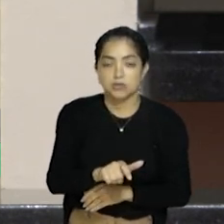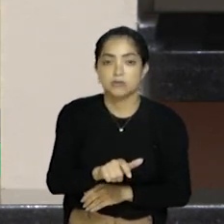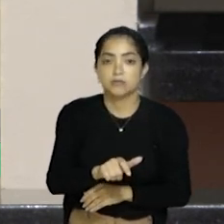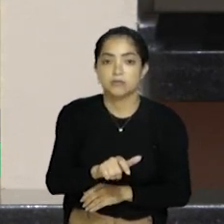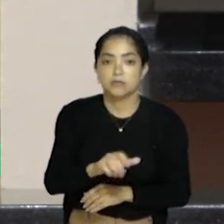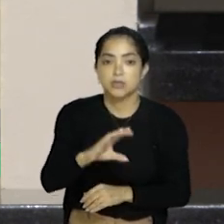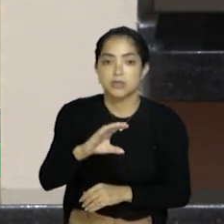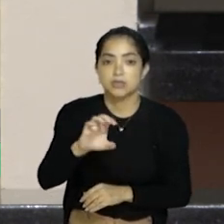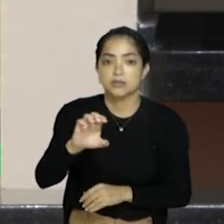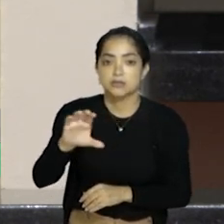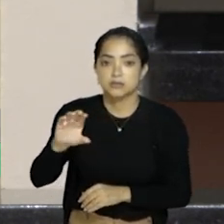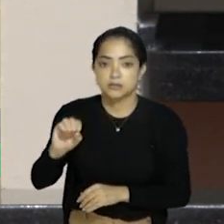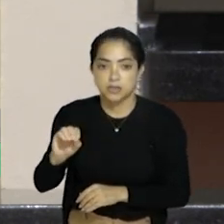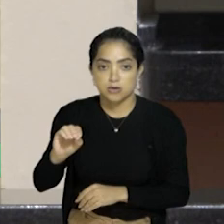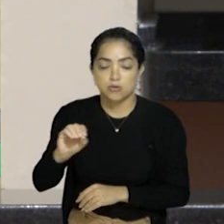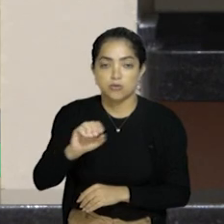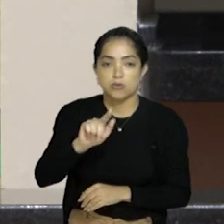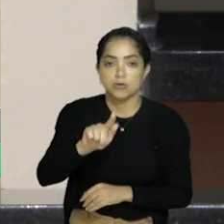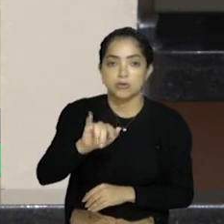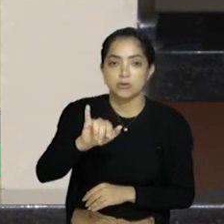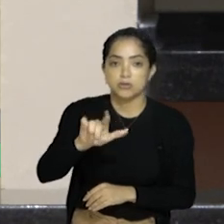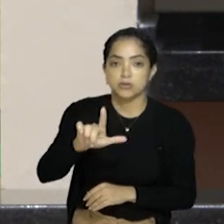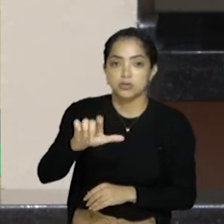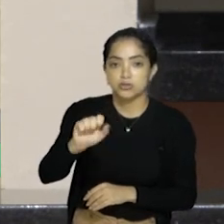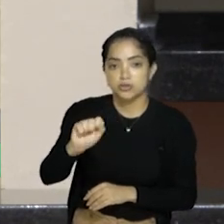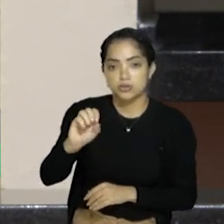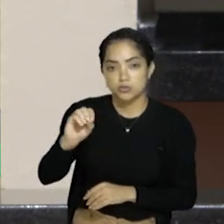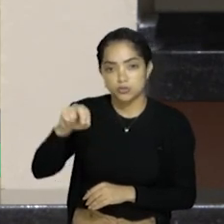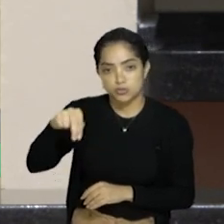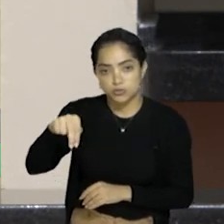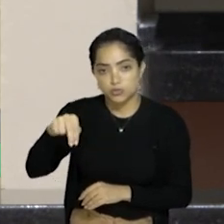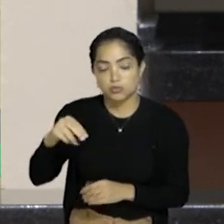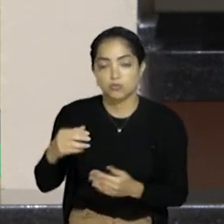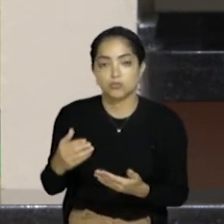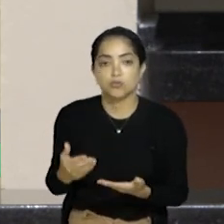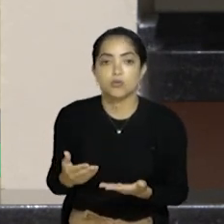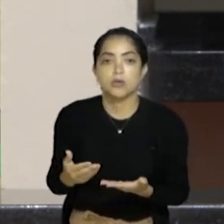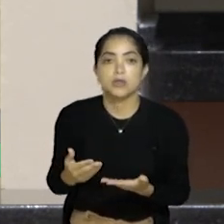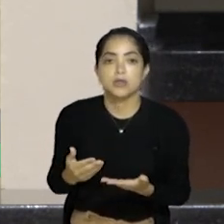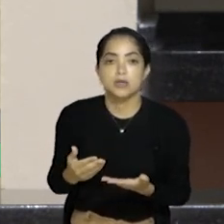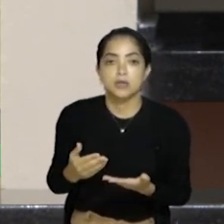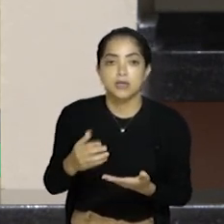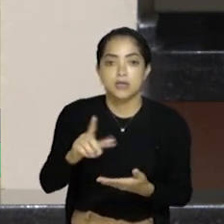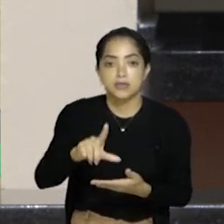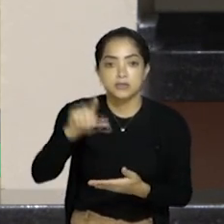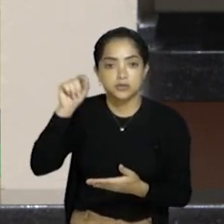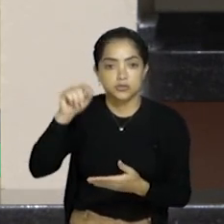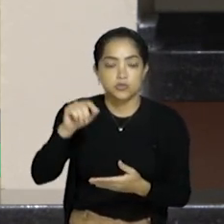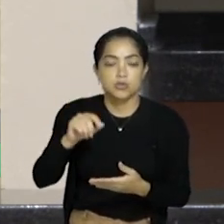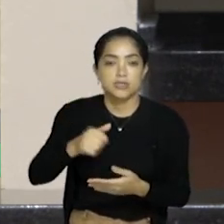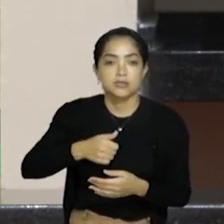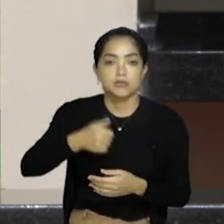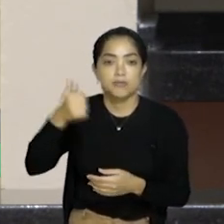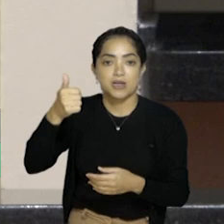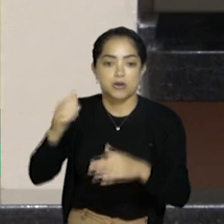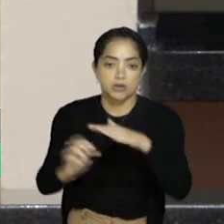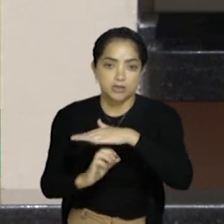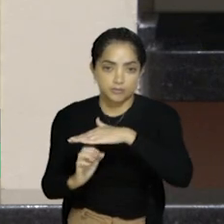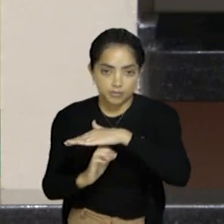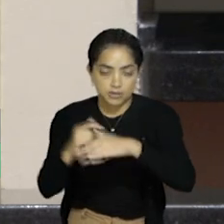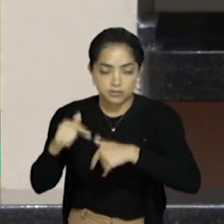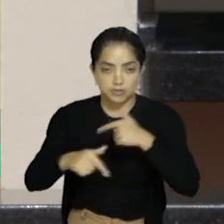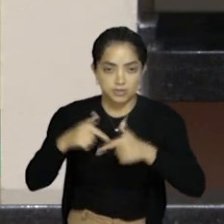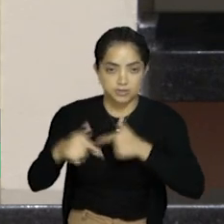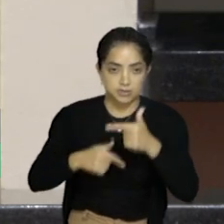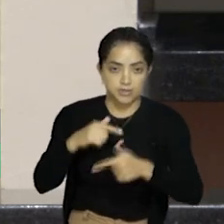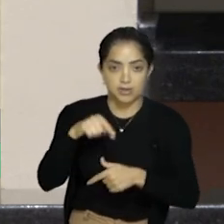lincol senhor Gilson sequeto por ter sido eleito uma das melhores empresas para trabalhar